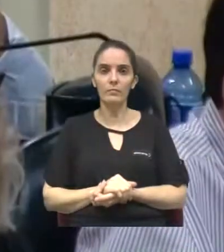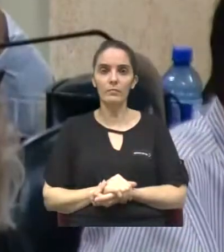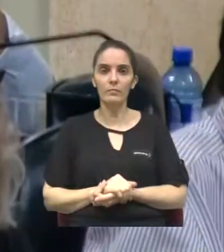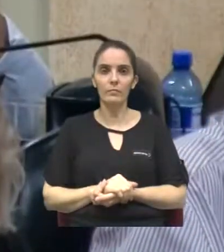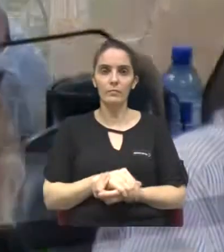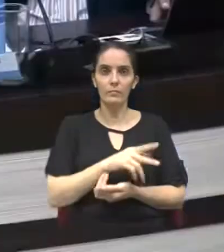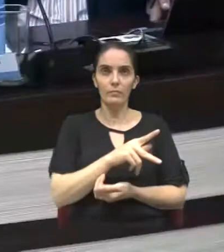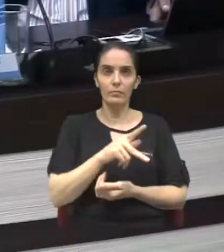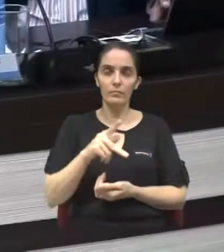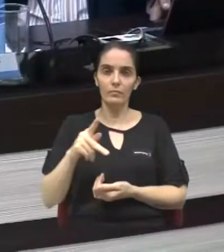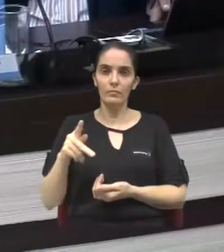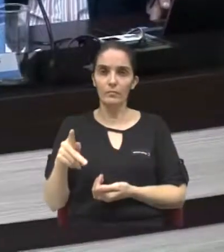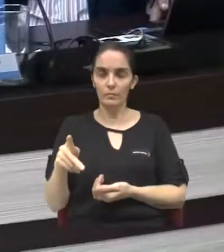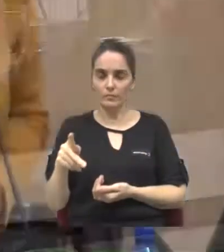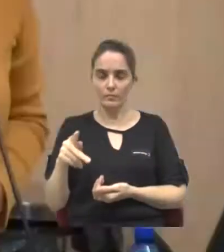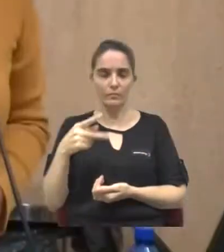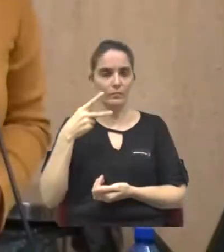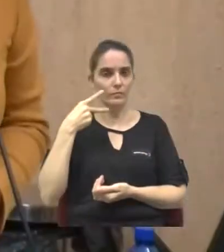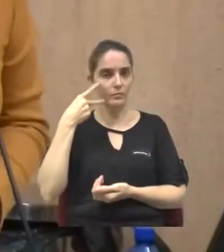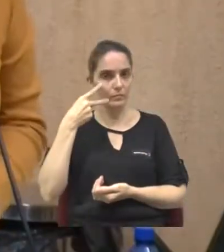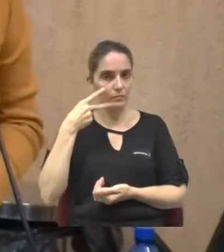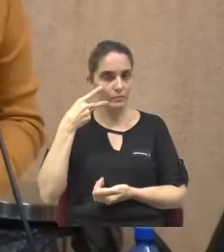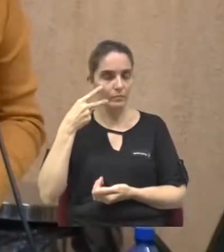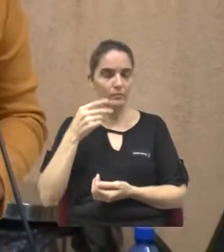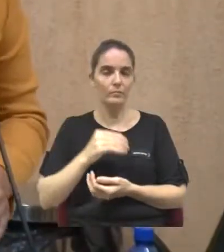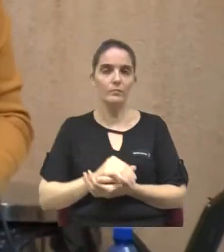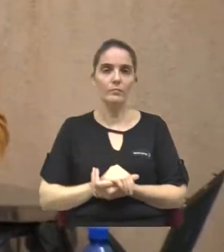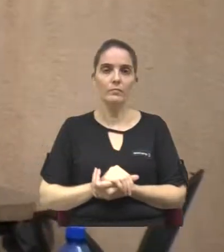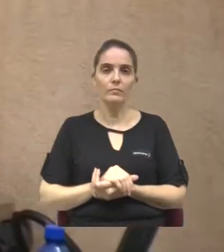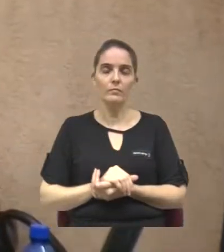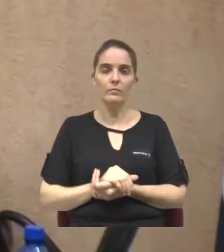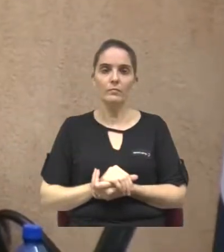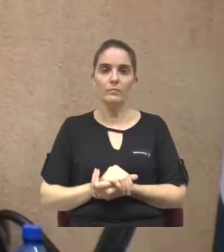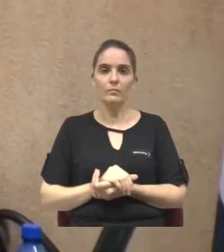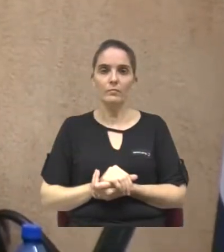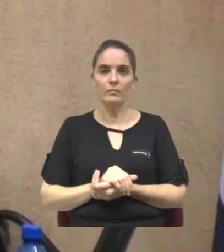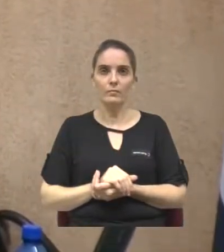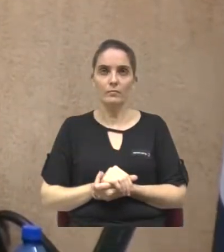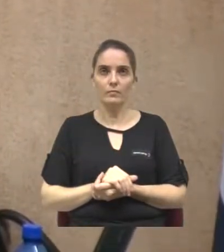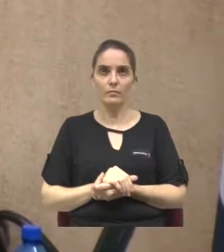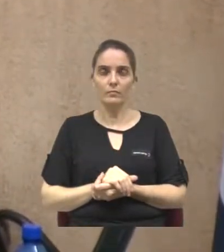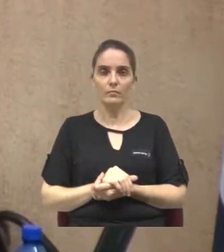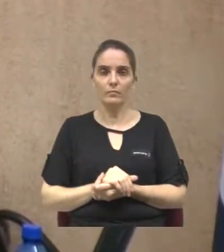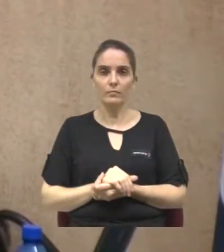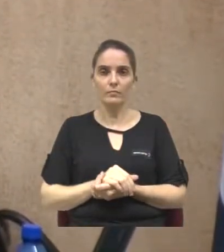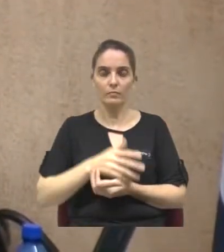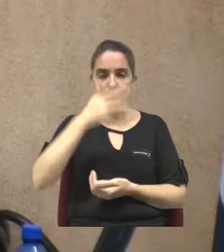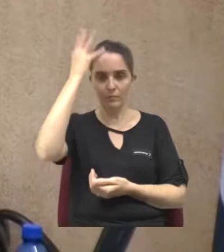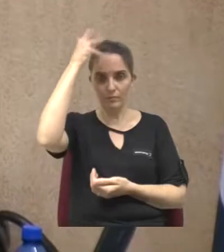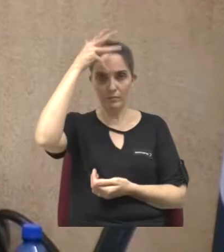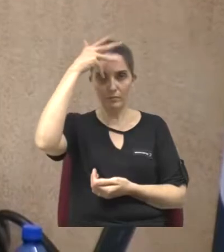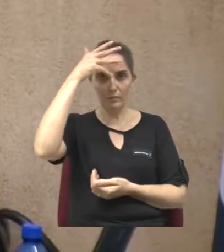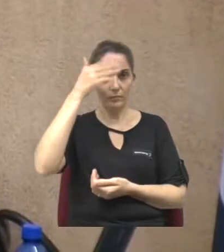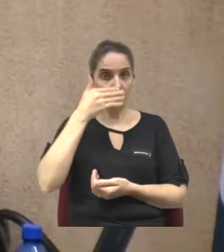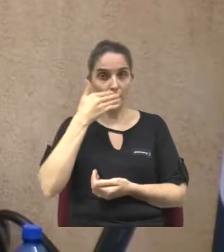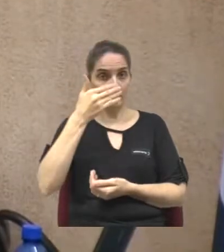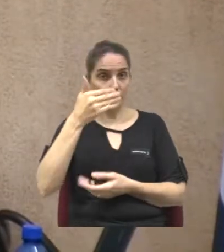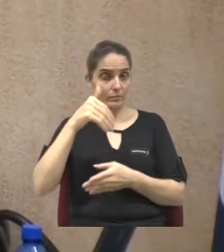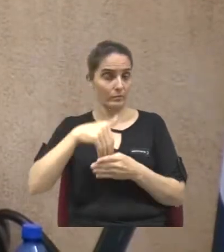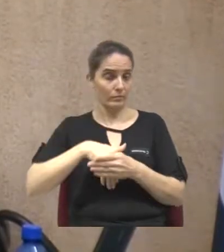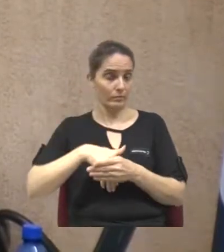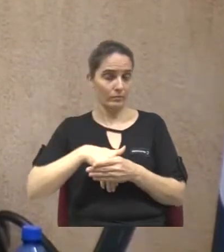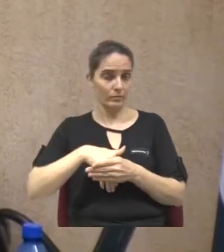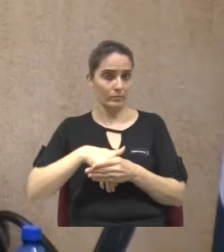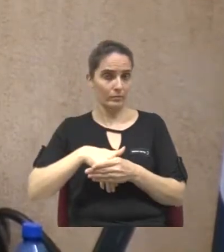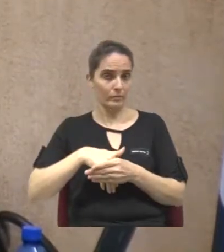Senhor presidente, nobres pares, me levanto e nem me atrevo a pedir o voto dos